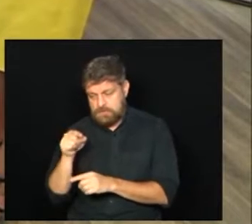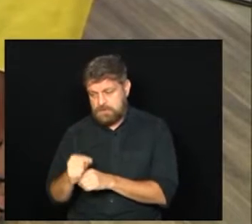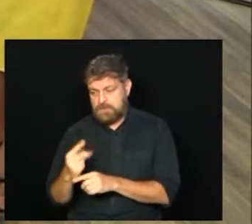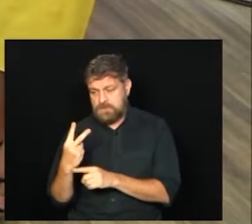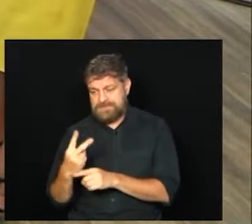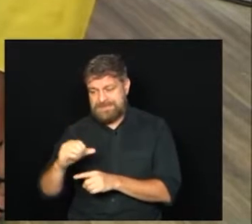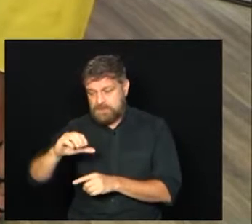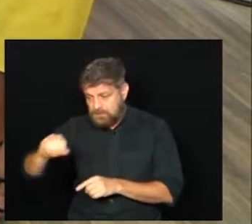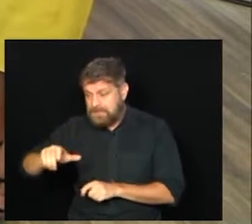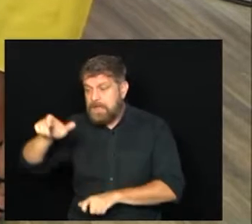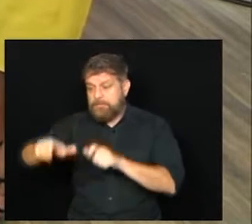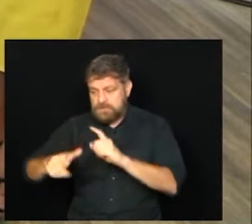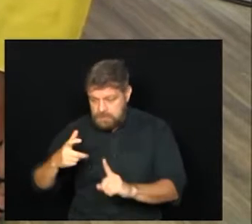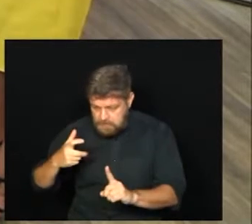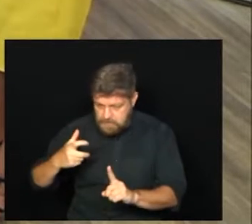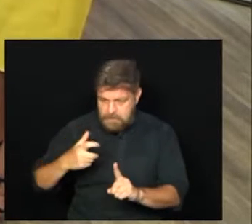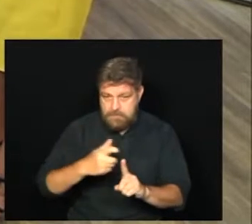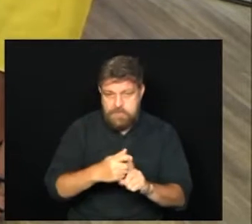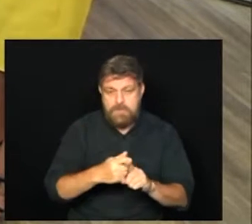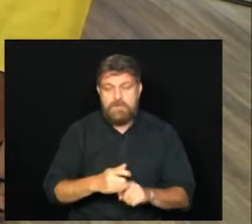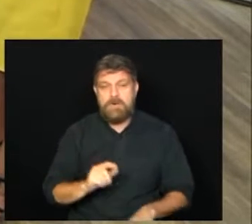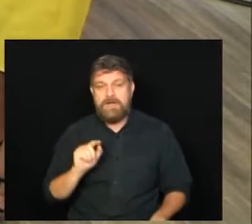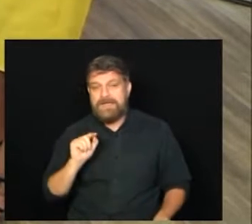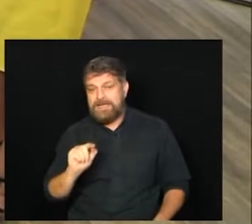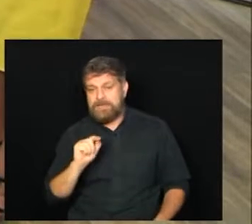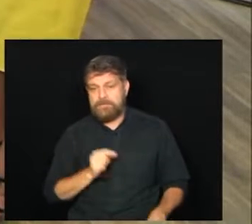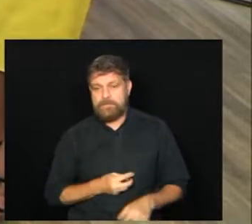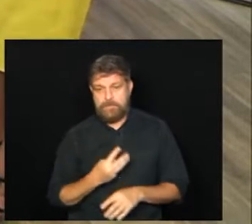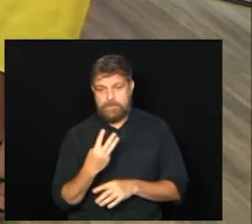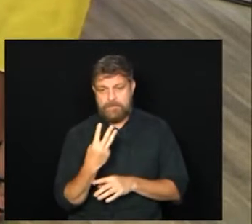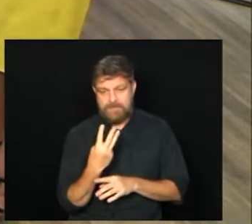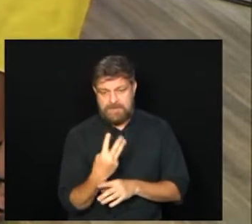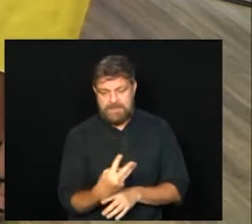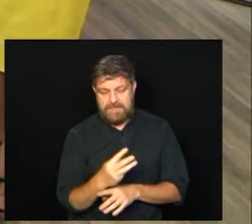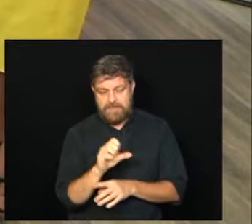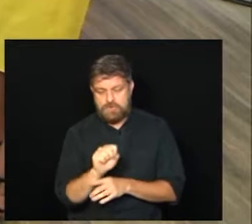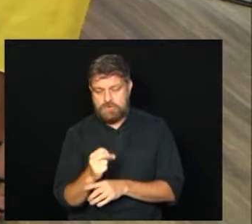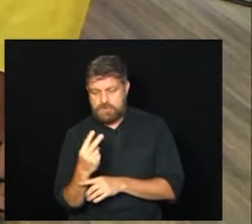1.222.290 doses aplicadas, sendo